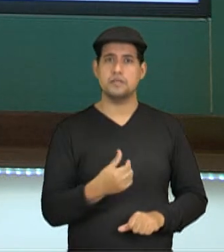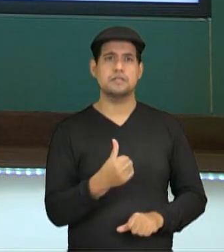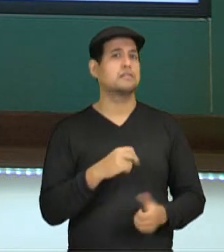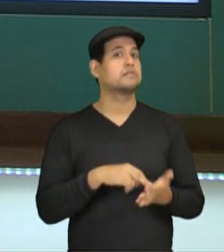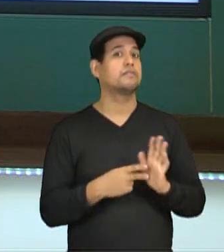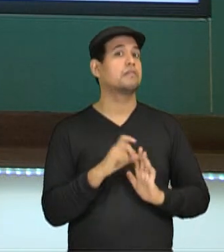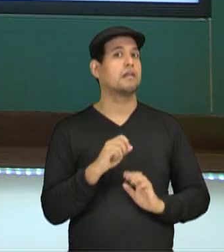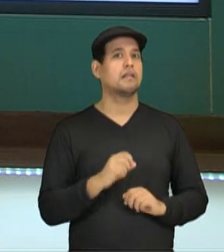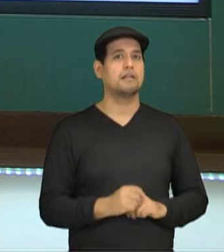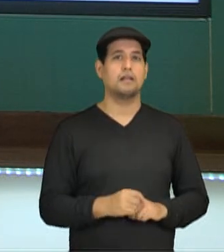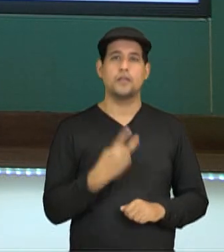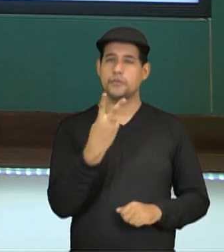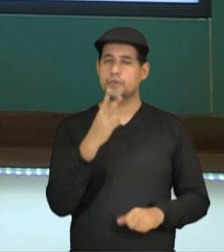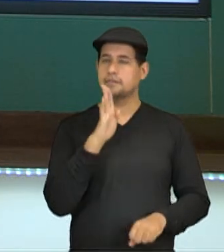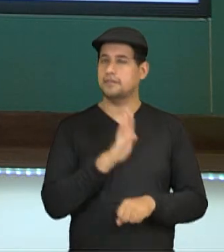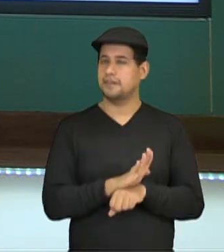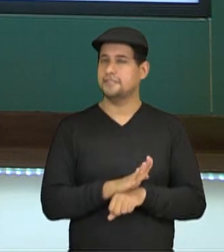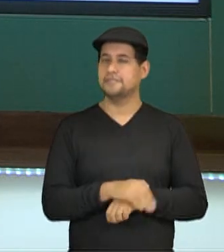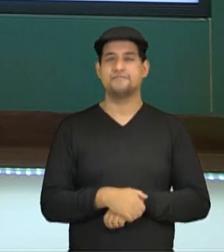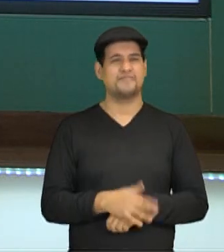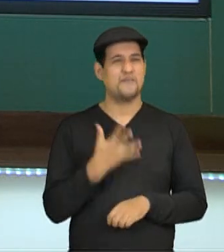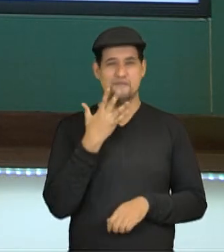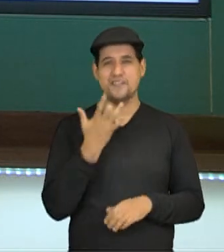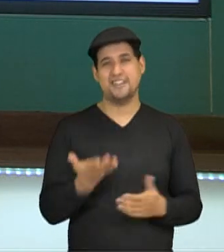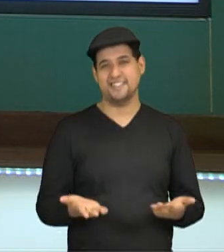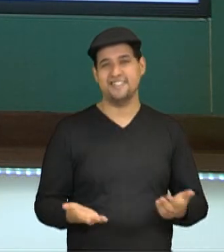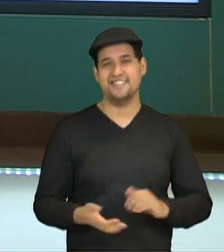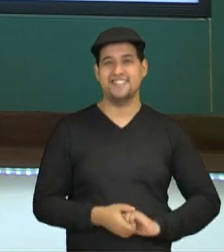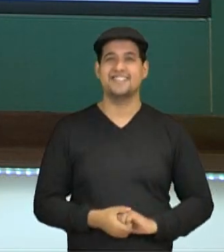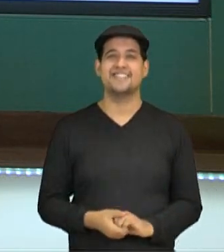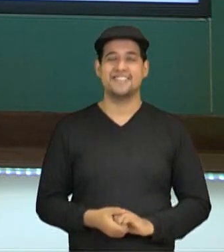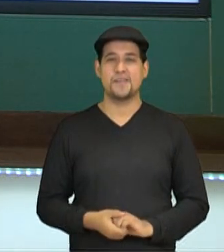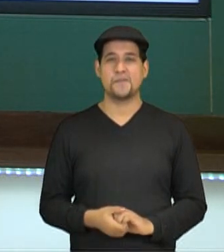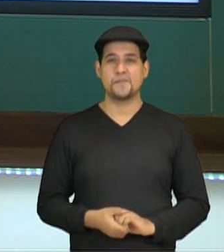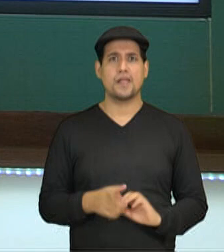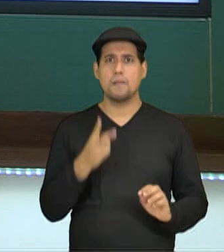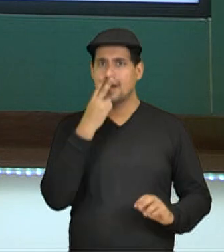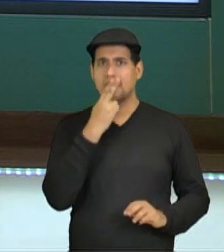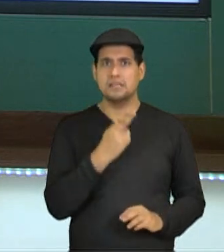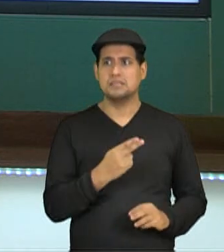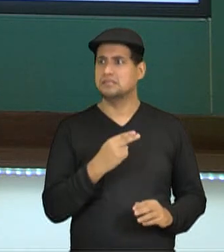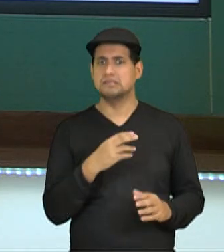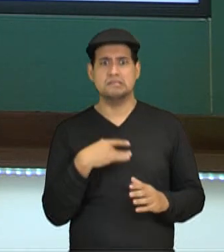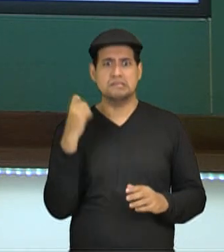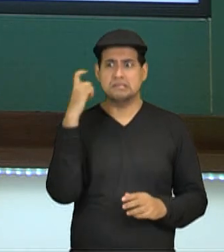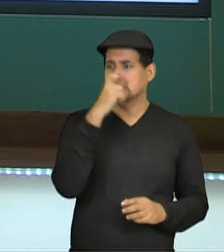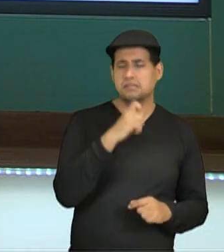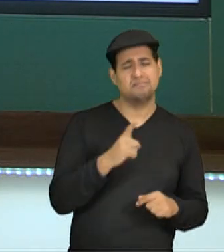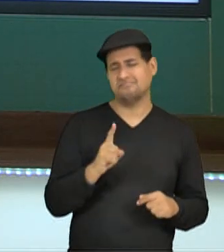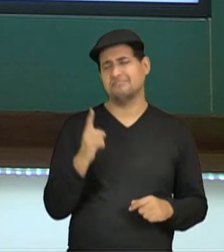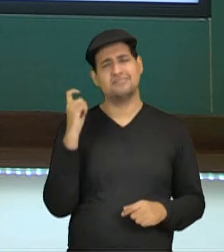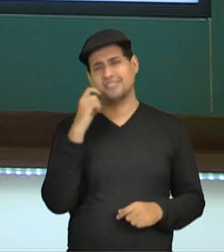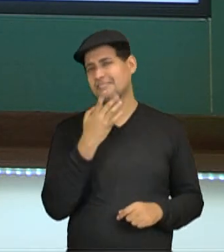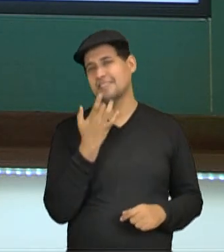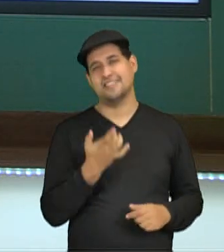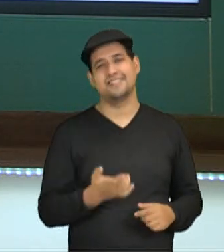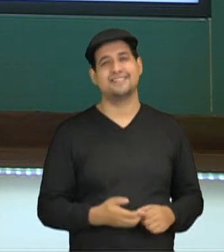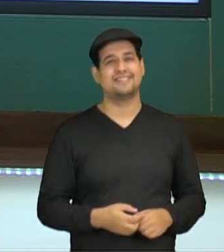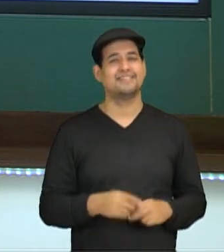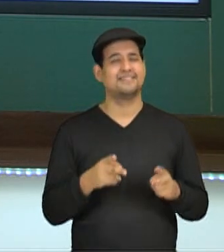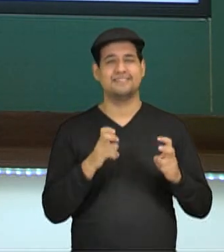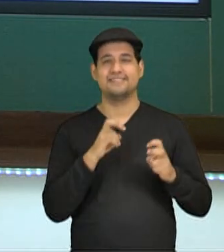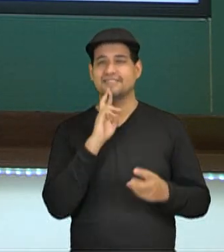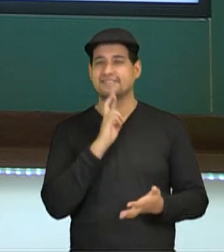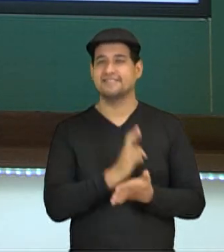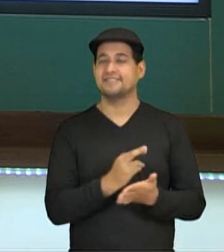é às 14 horas. Fácil, não ficou fácil? Dá a impressão que era um monstro absurdo? E veja, não ficou difícil. Pode confirmar